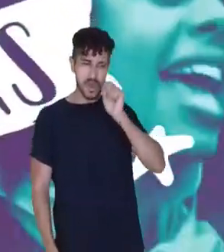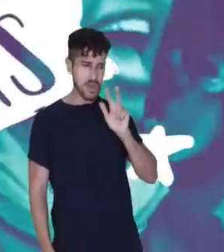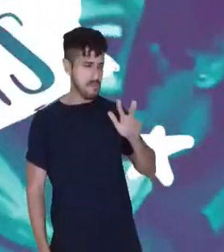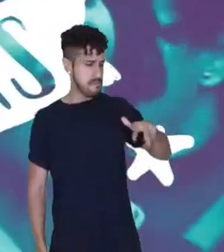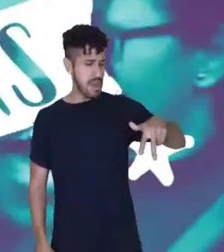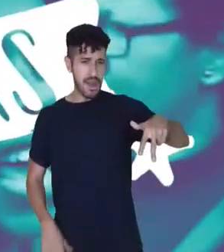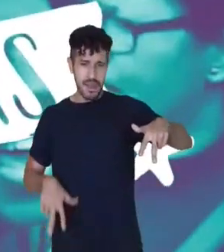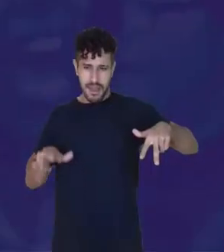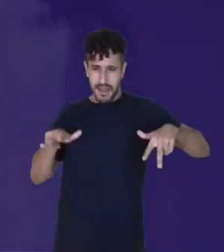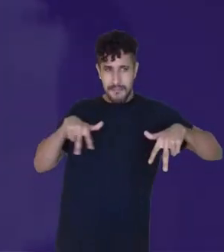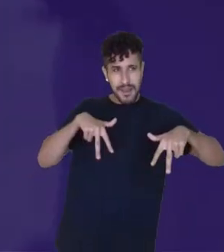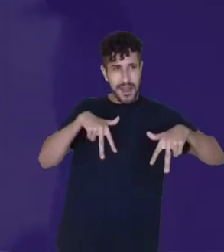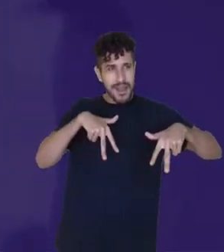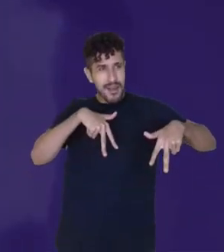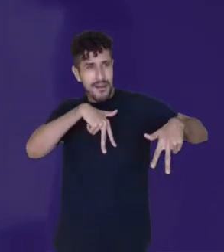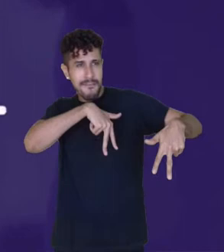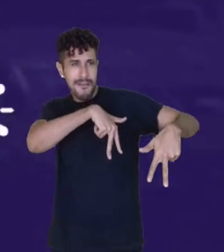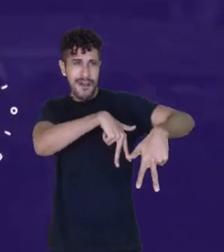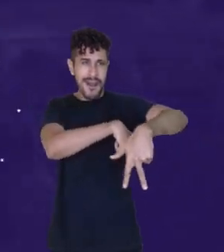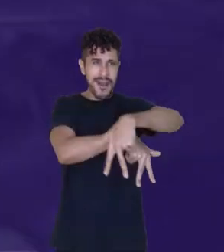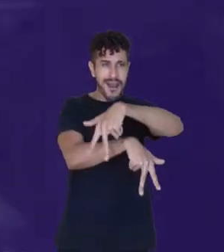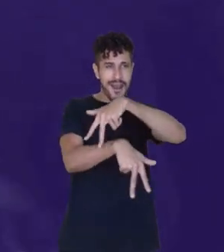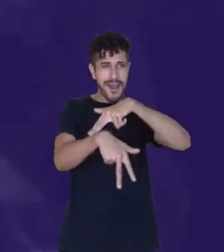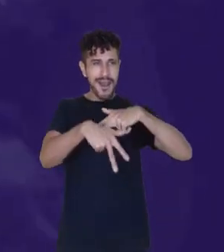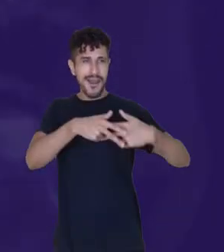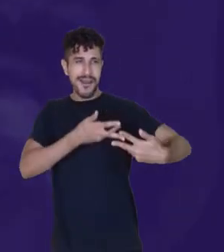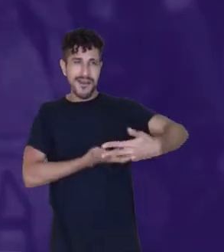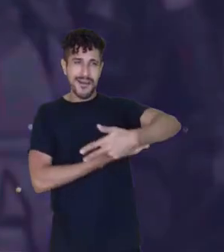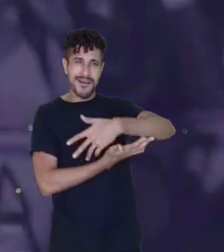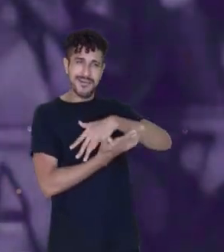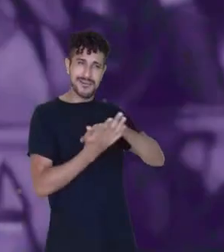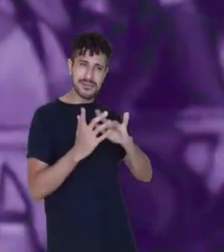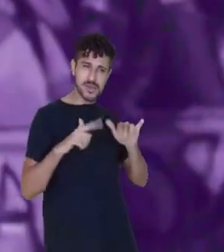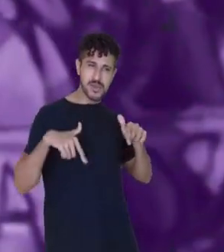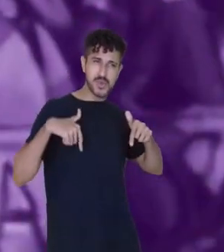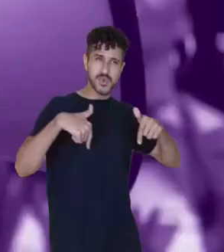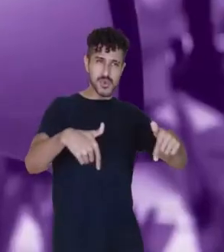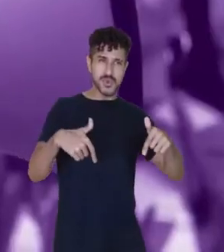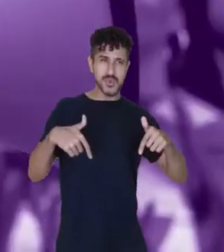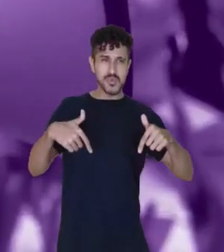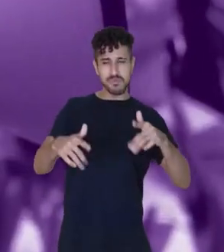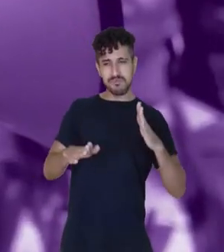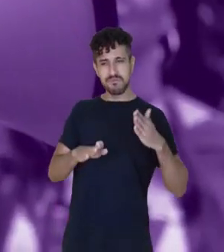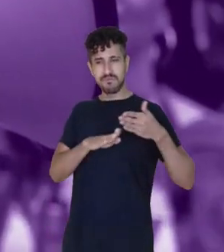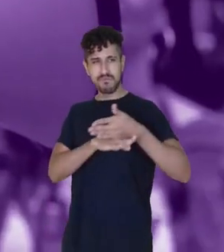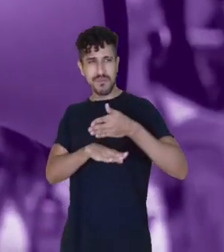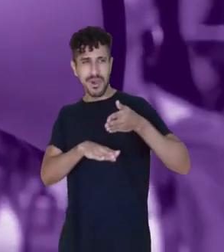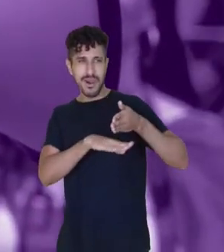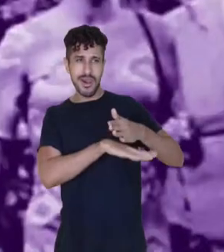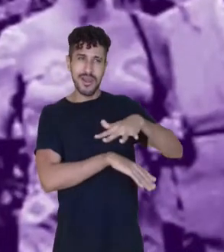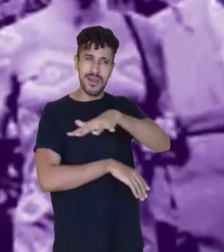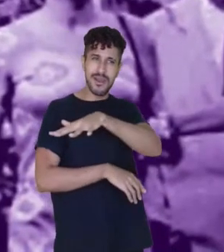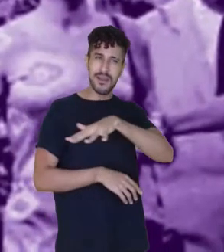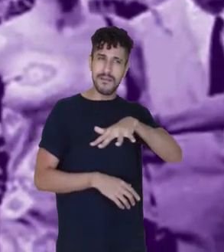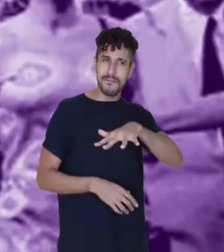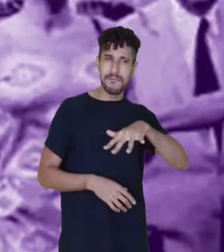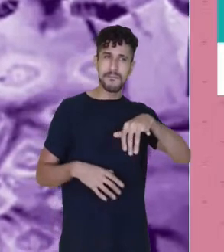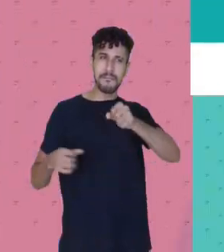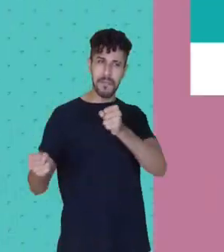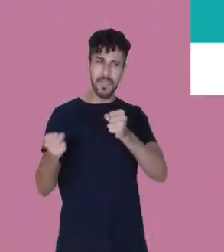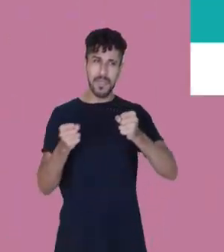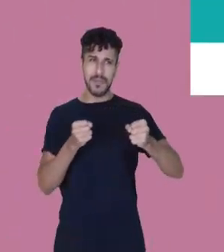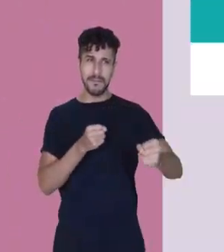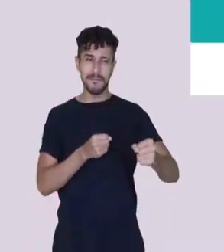Sou uma delas, são elas por elas, ocupando os espaços de